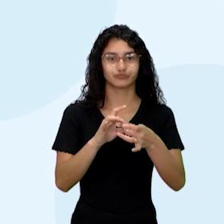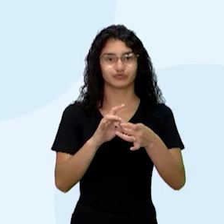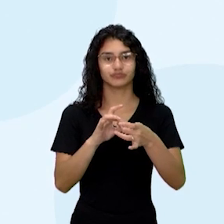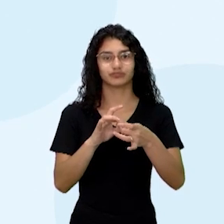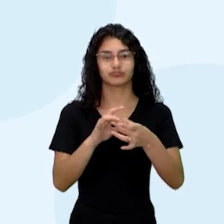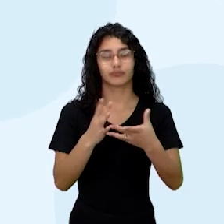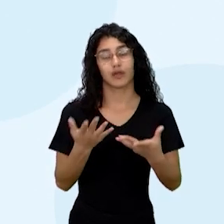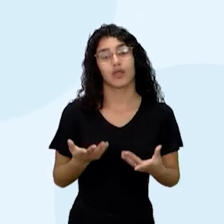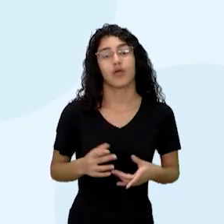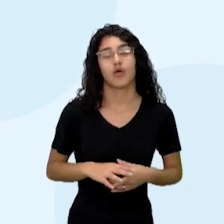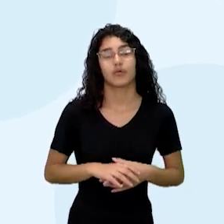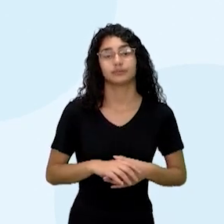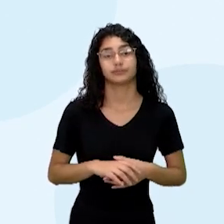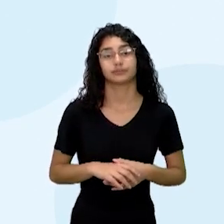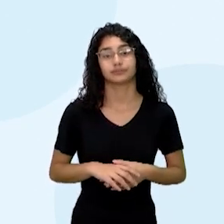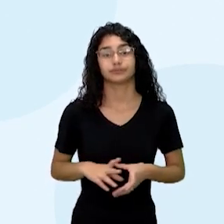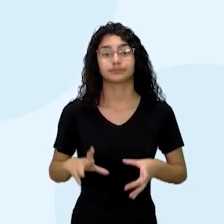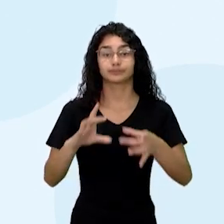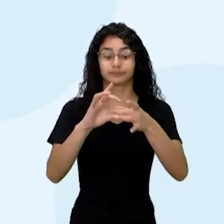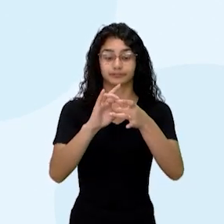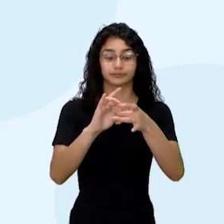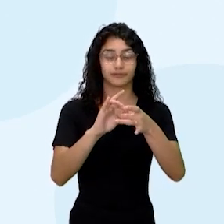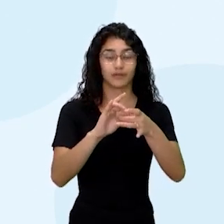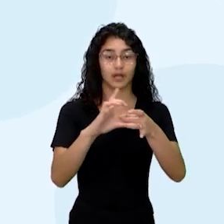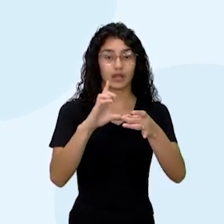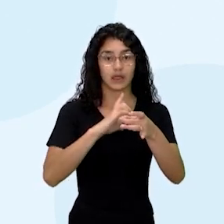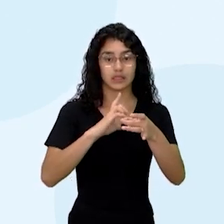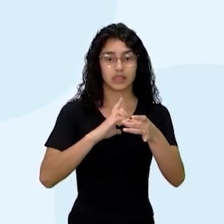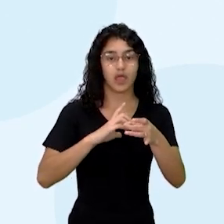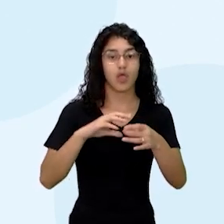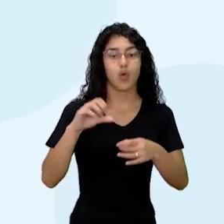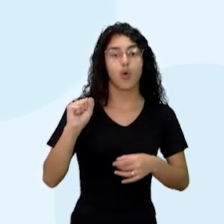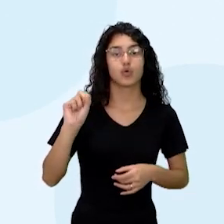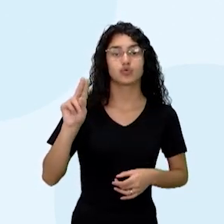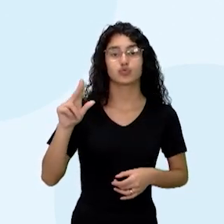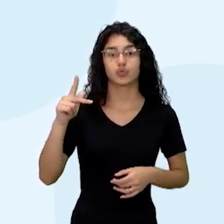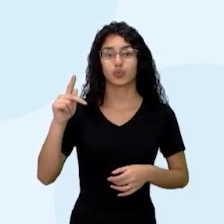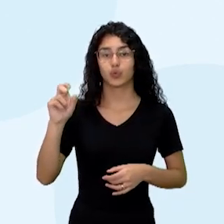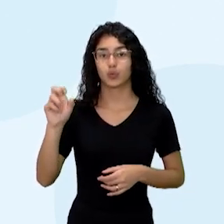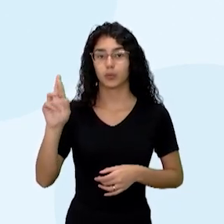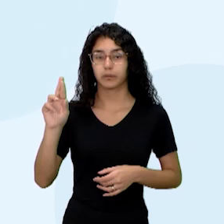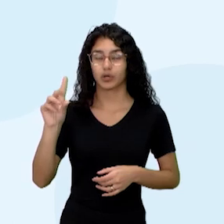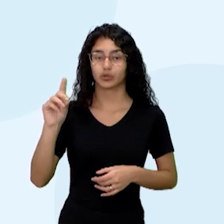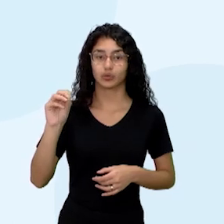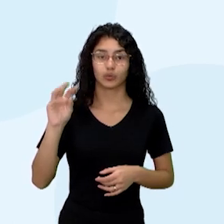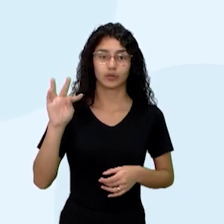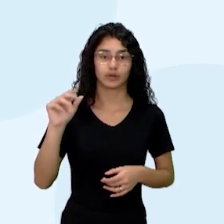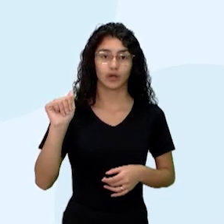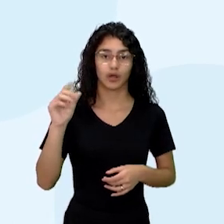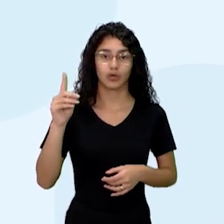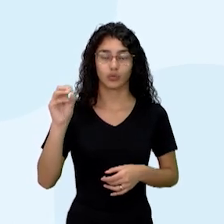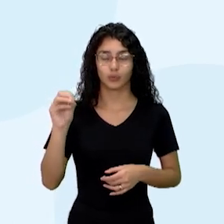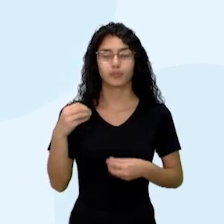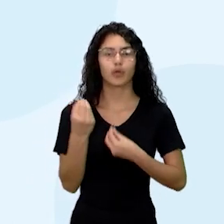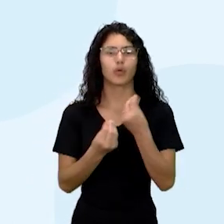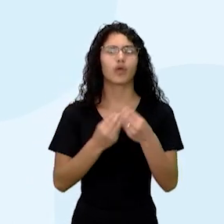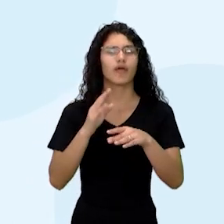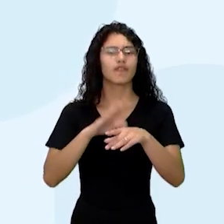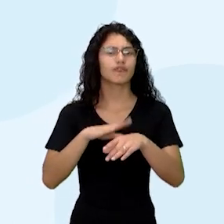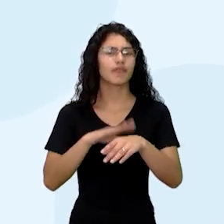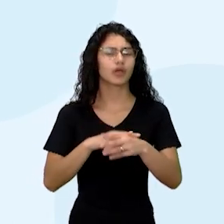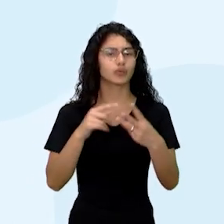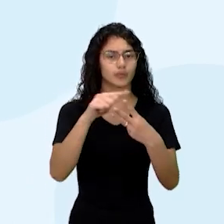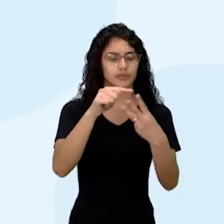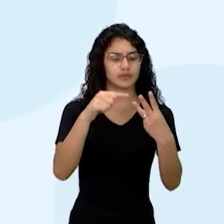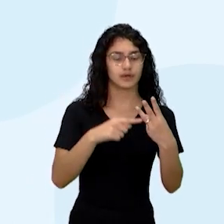e naquele ponto está o comportamento superdotado. E do que é composto? Do que são compostos esses 3 anéis? O